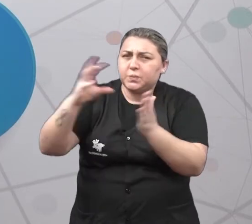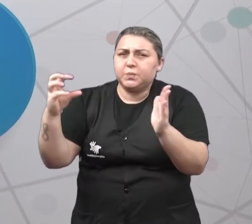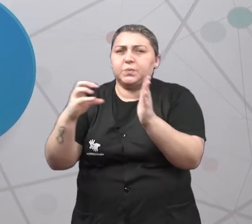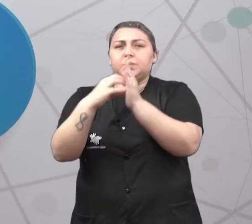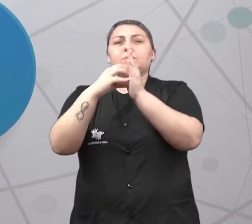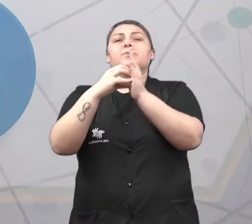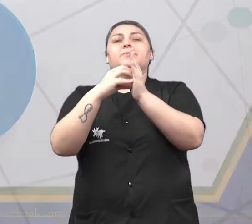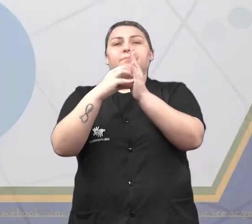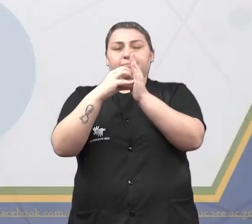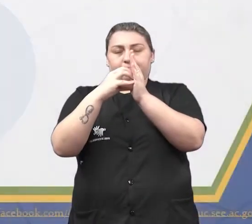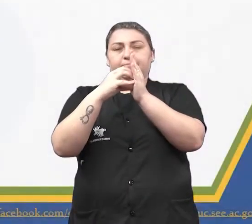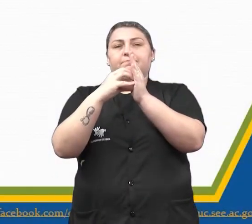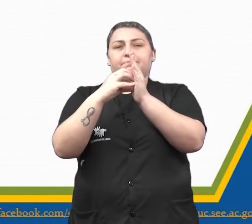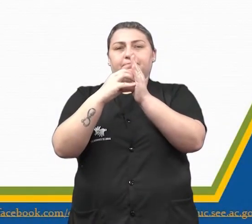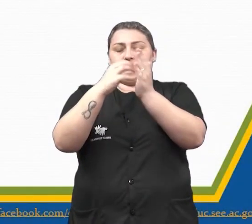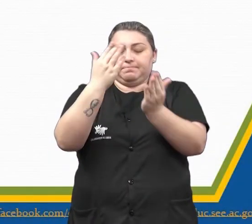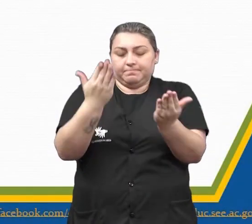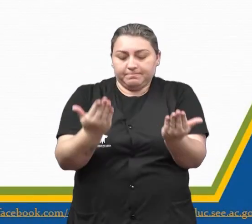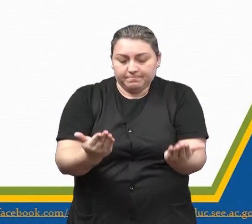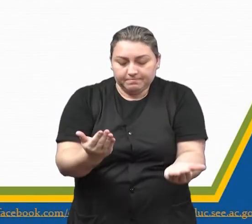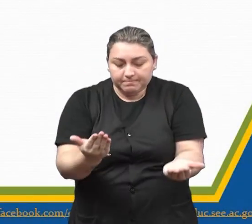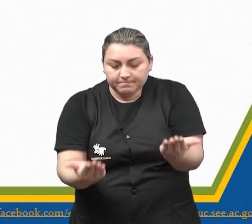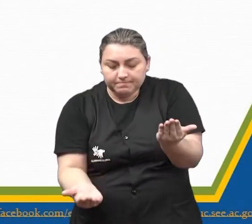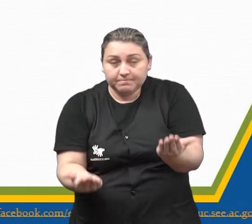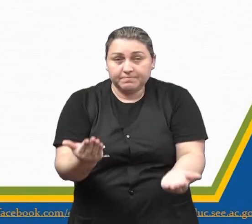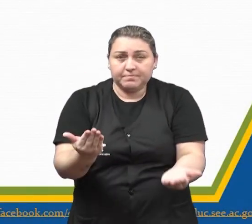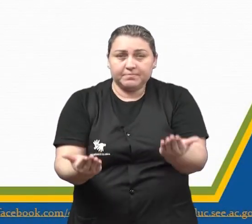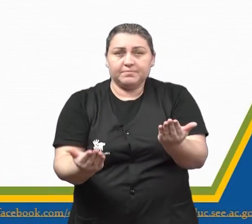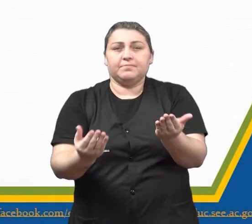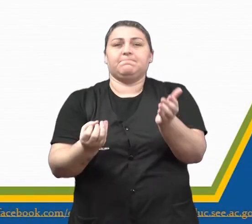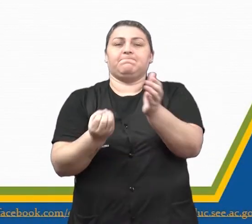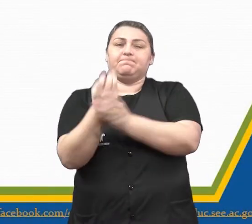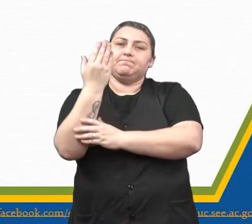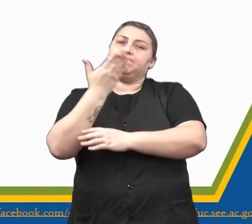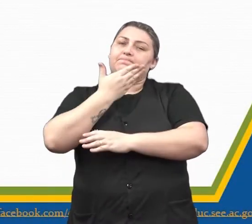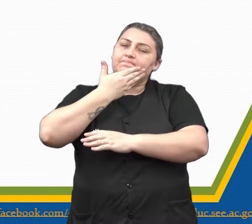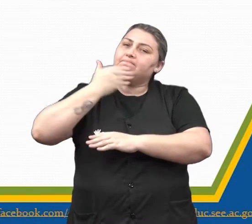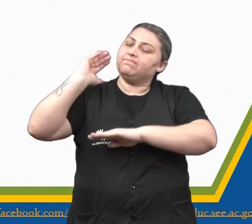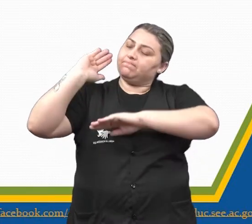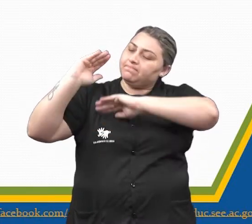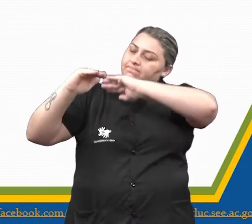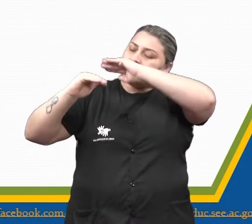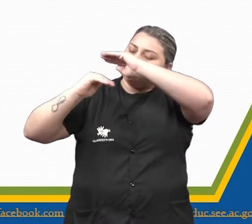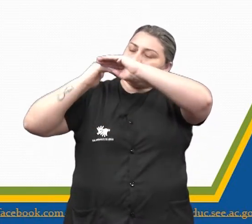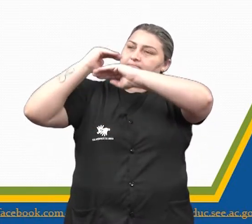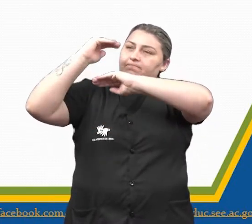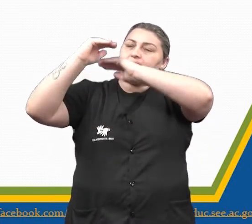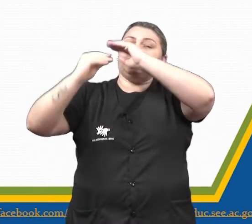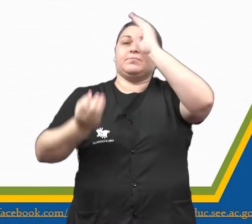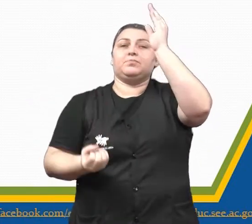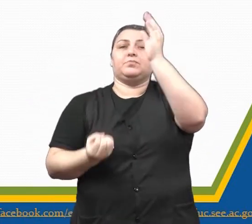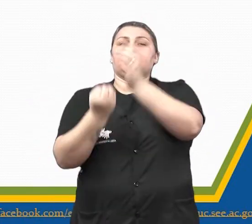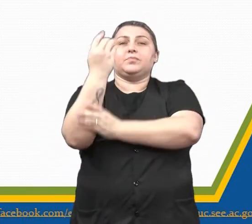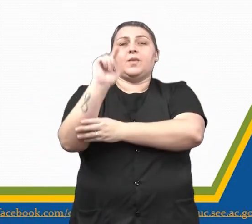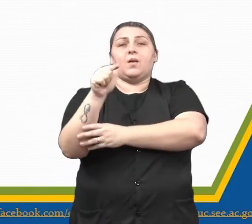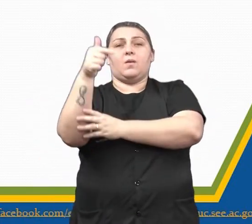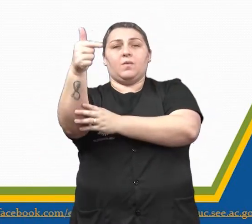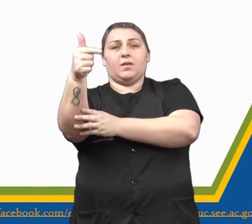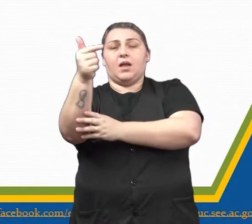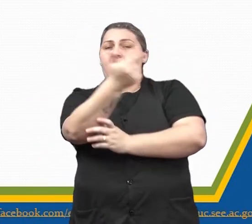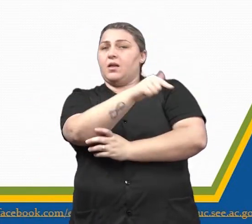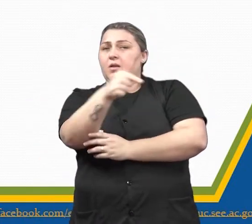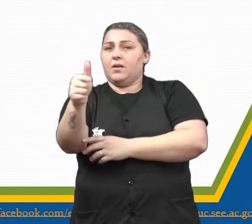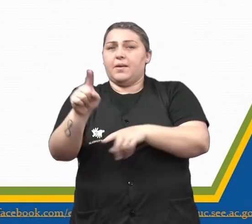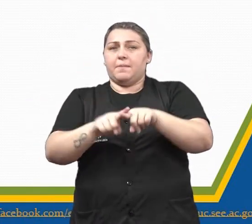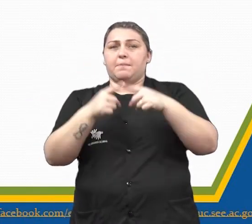de balança, né? Como você vê aí na tela, foi surgindo, foi se modernizando e surgiu essa outra balança. Essa daí já não tinha